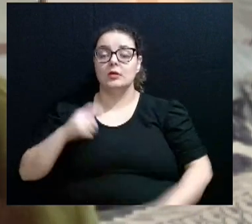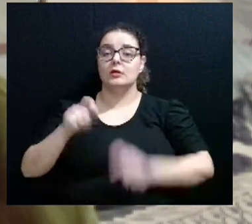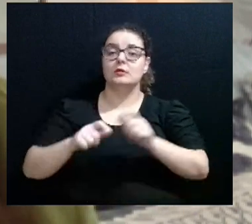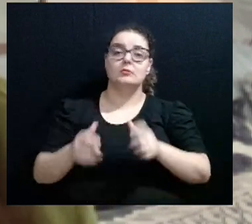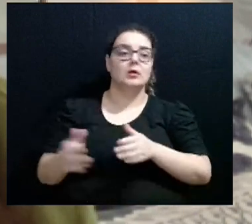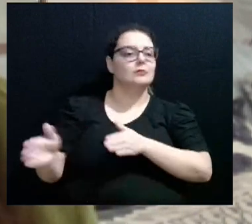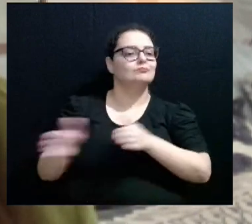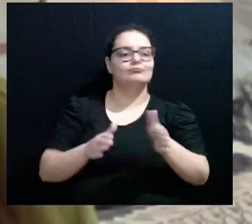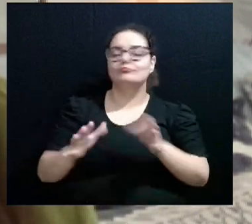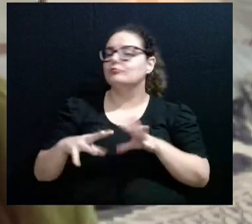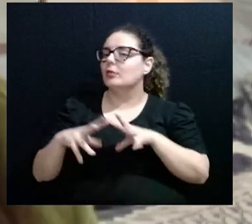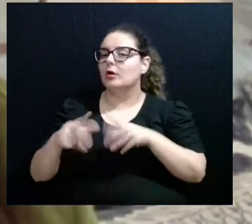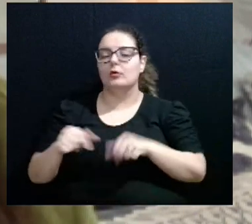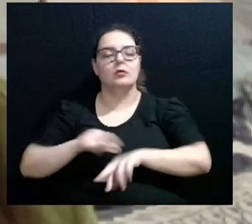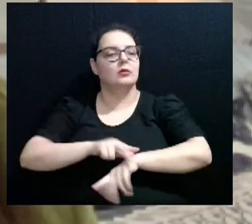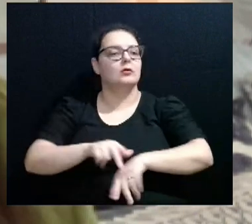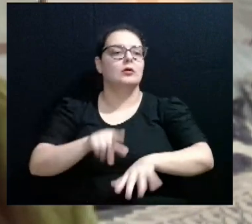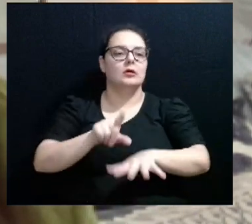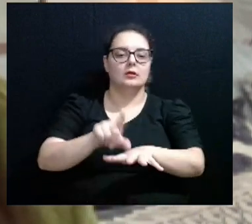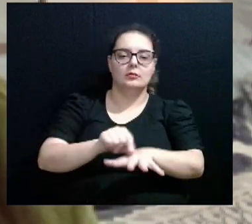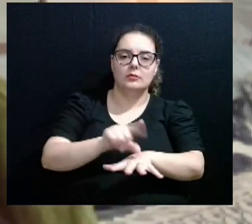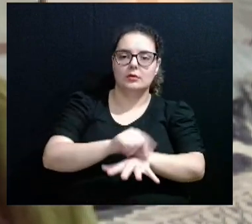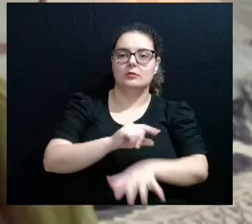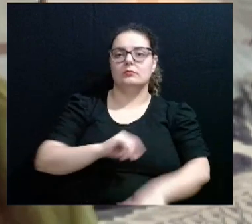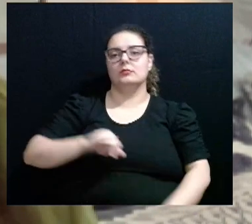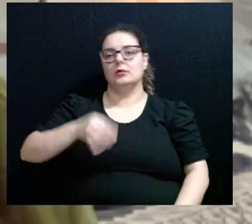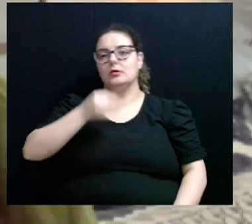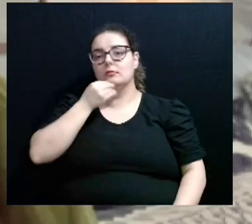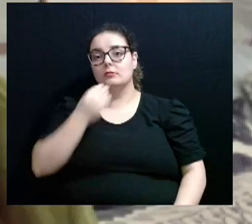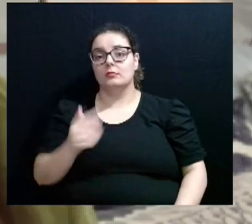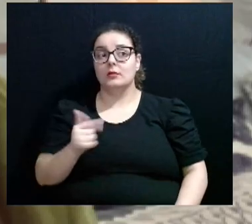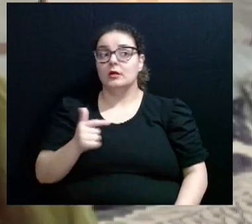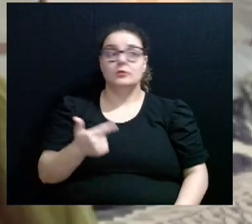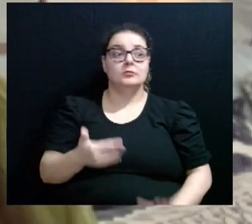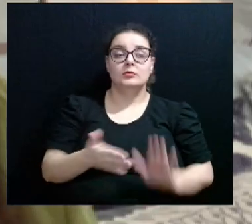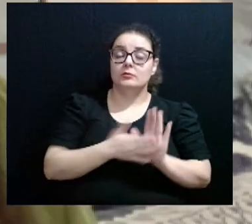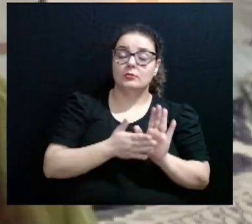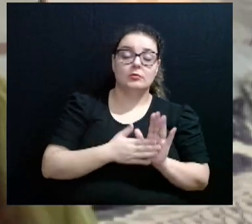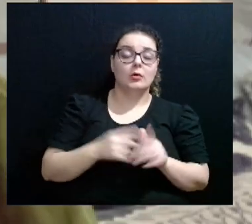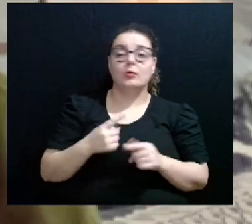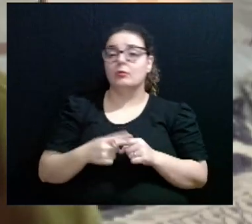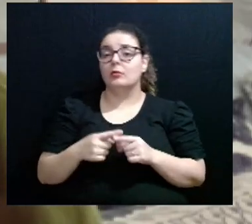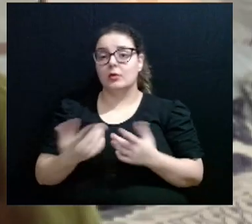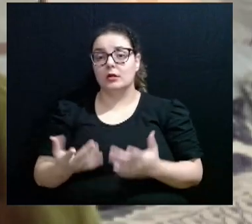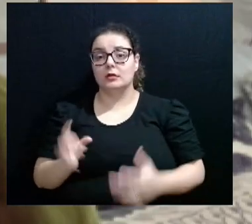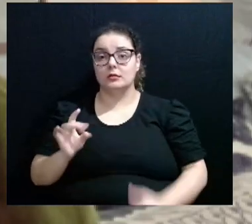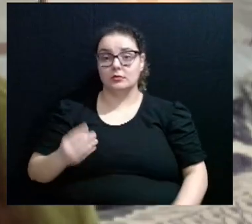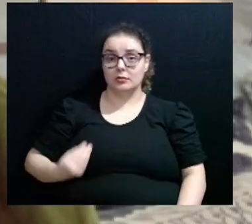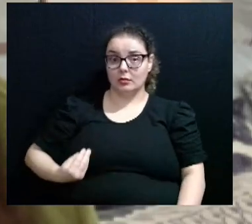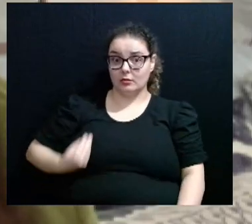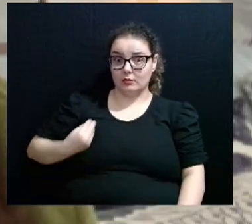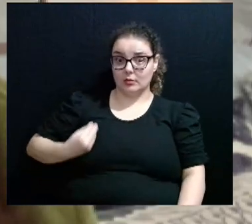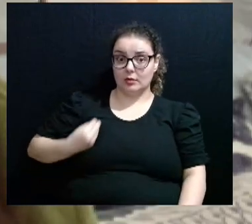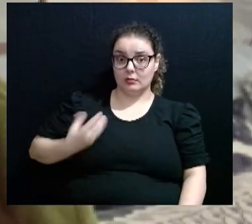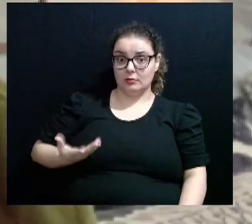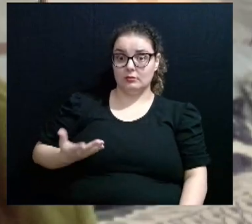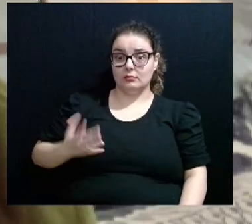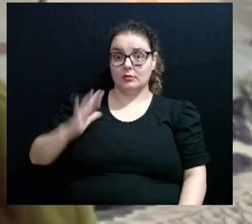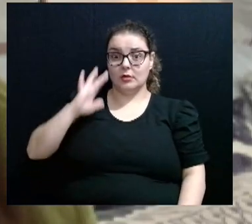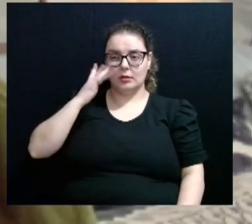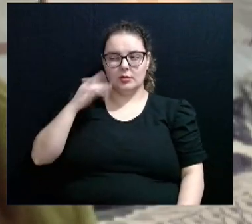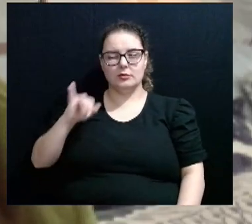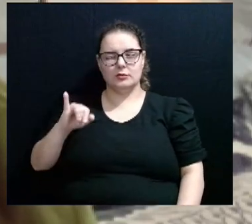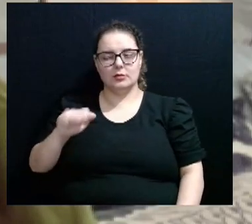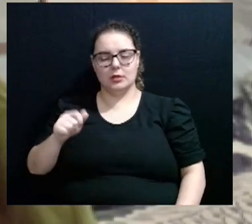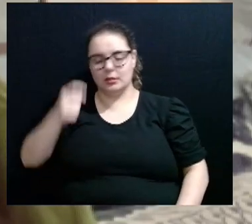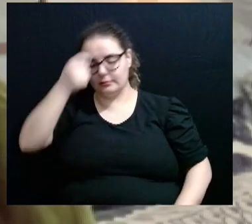têm várias oportunidades, mas se sentem sem um propósito, sem um porquê, então elas estão só sobrevivendo. E eu acho que a IA está chegando também,